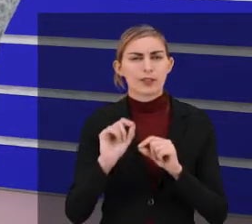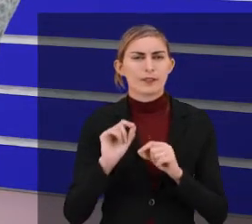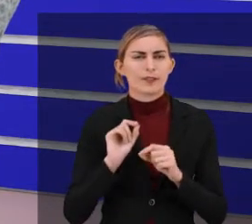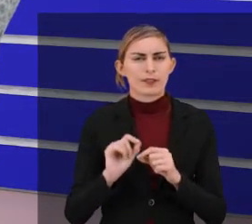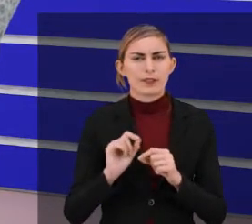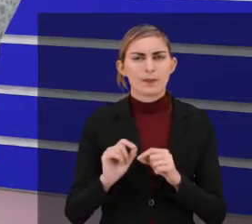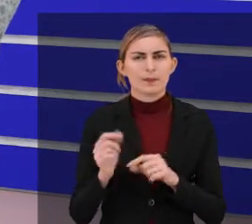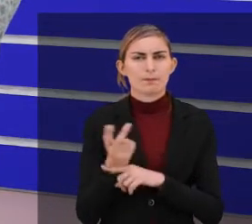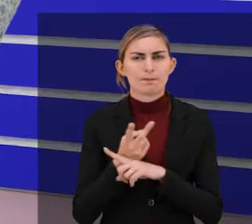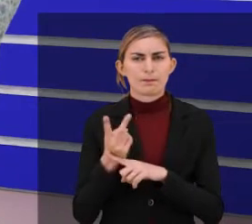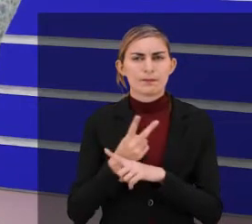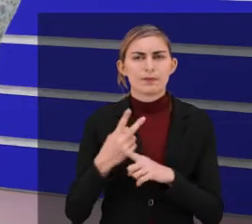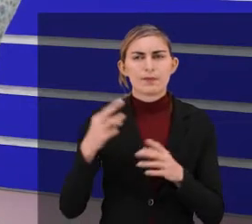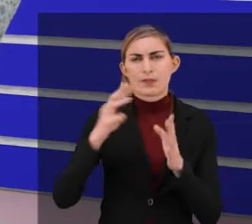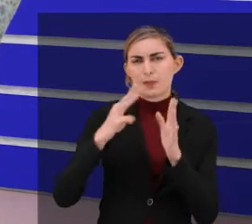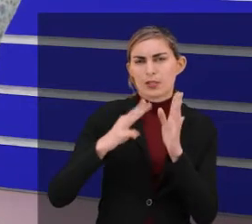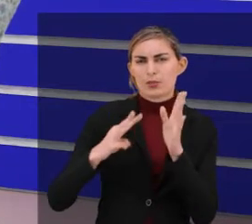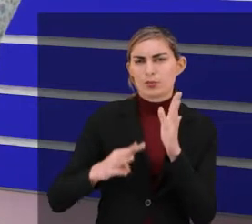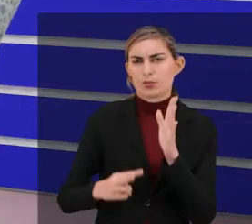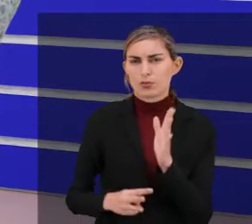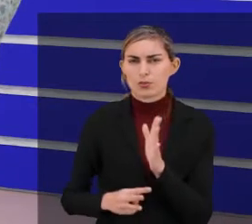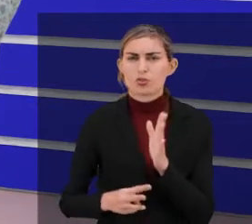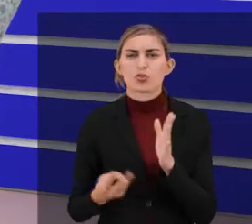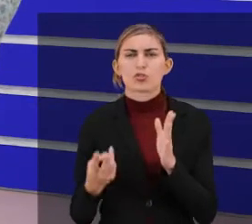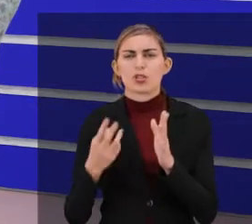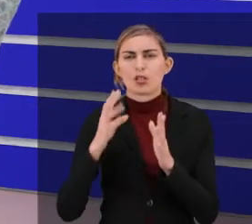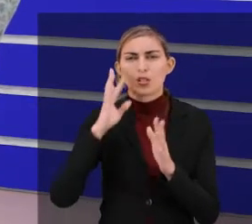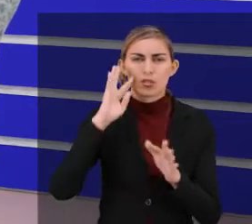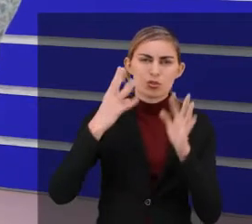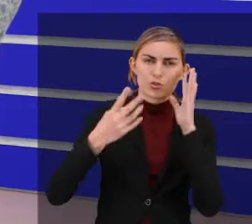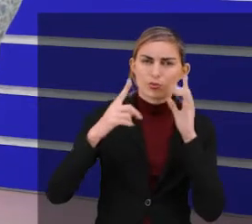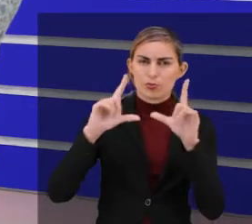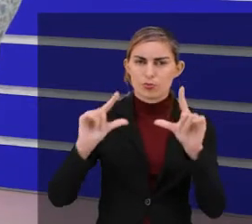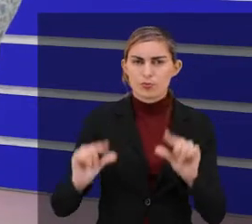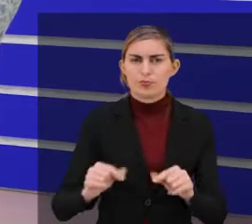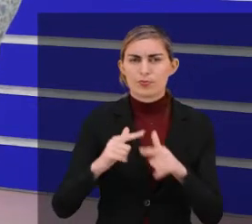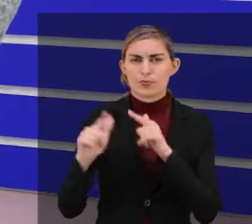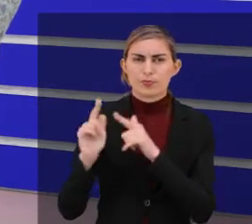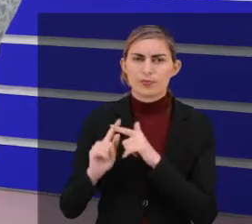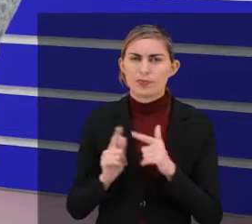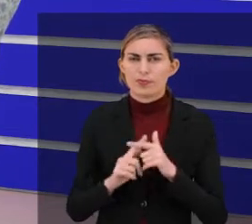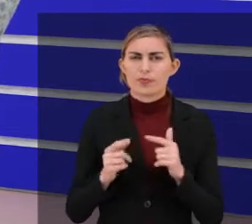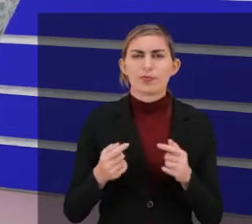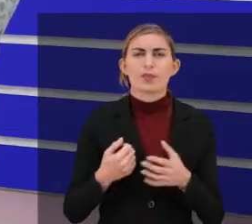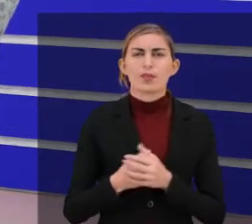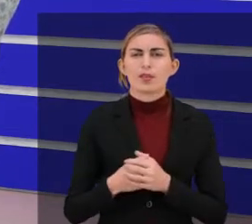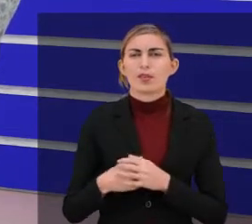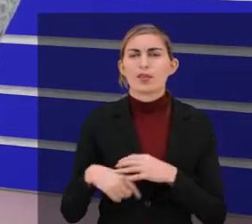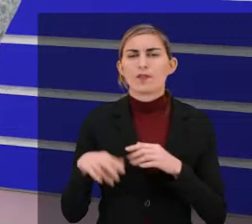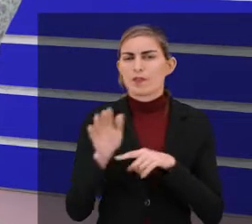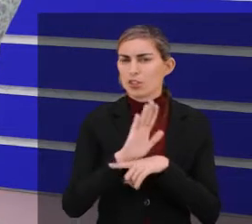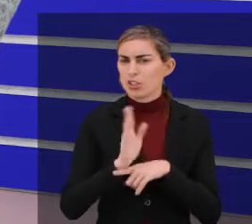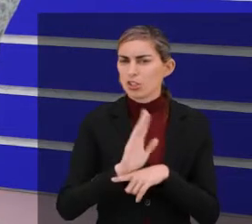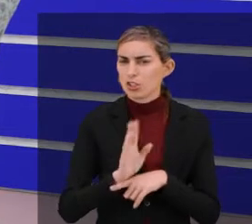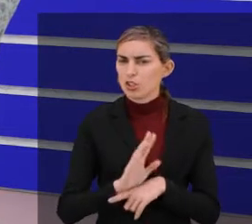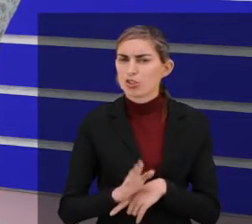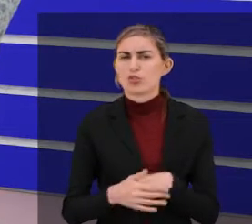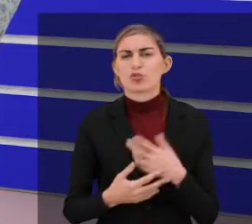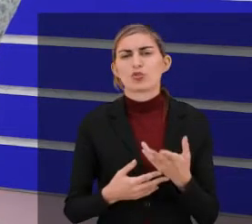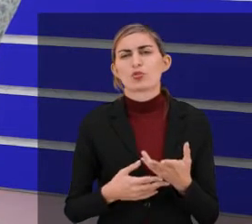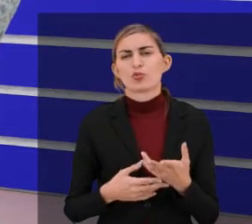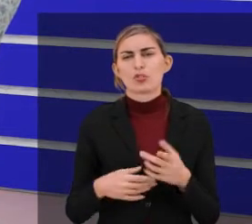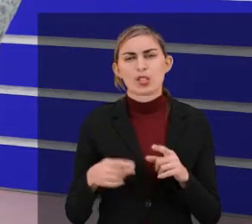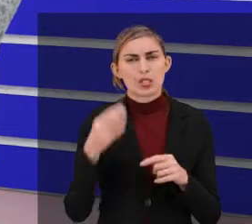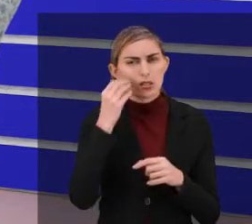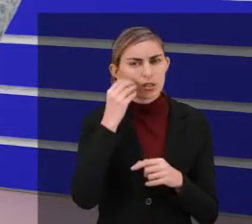que busquem outras metodologias, né, de resolução de conflitos, procurem ler um pouco, ver vídeos, né?